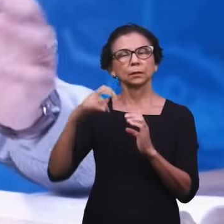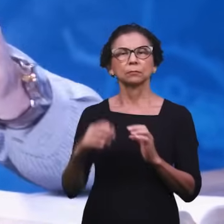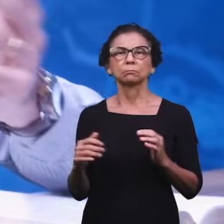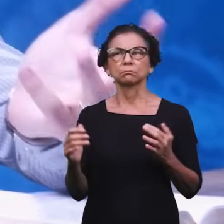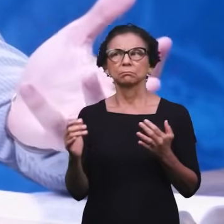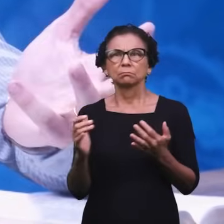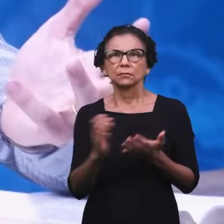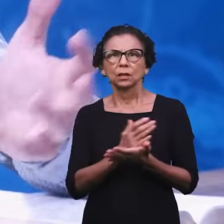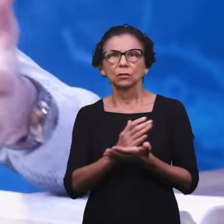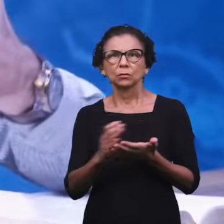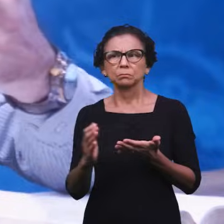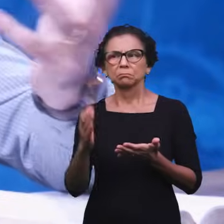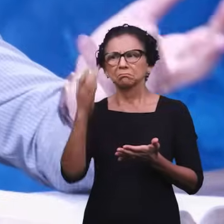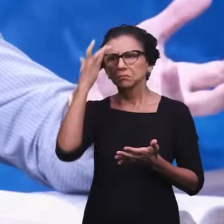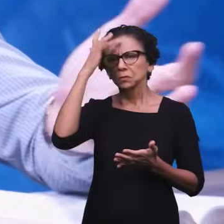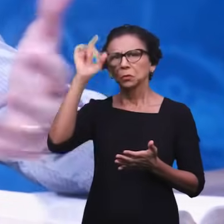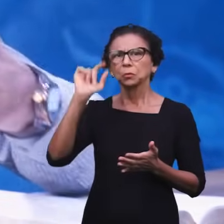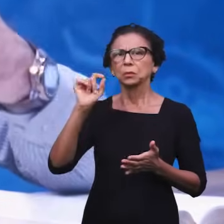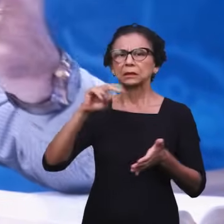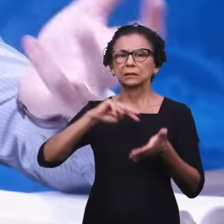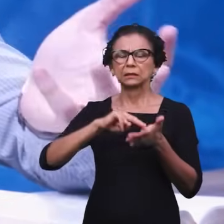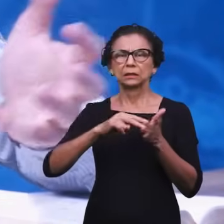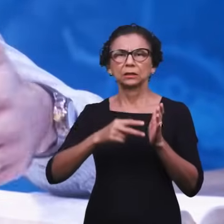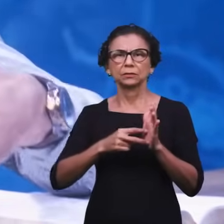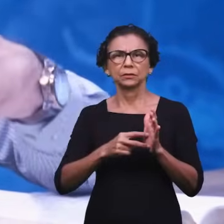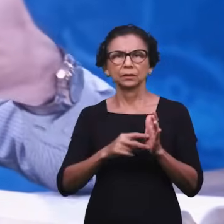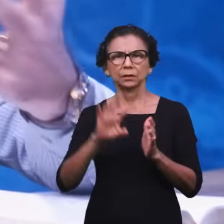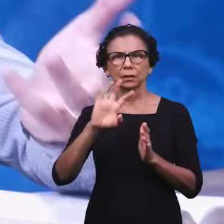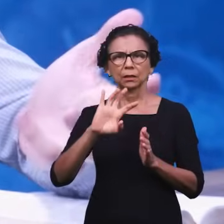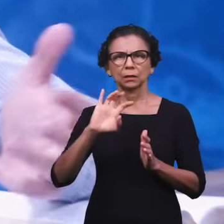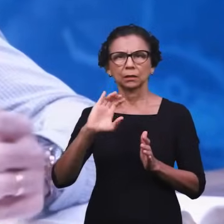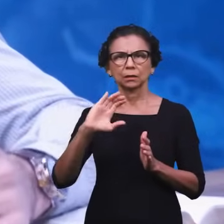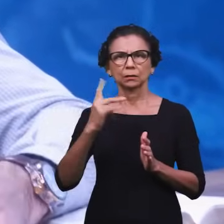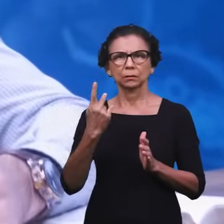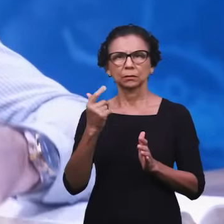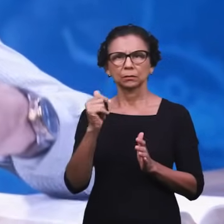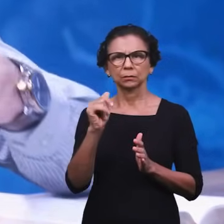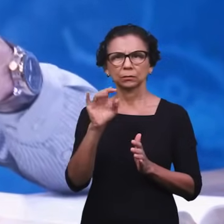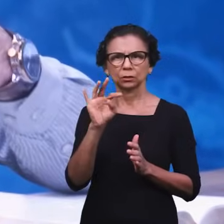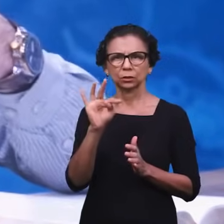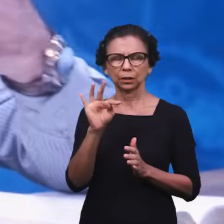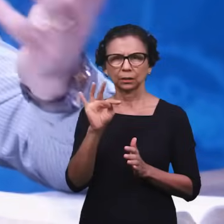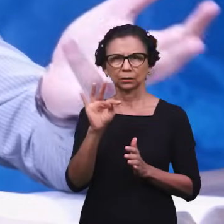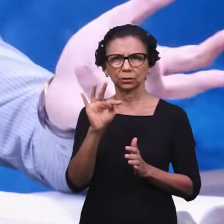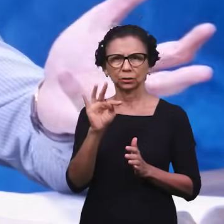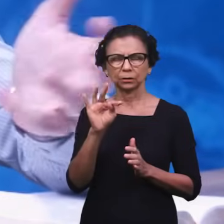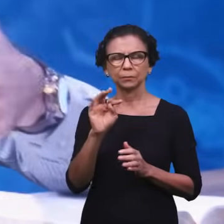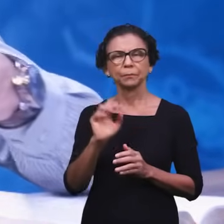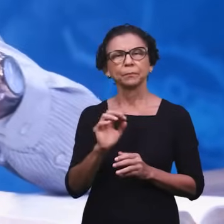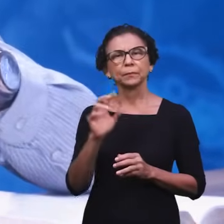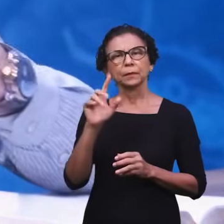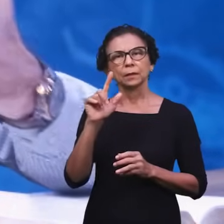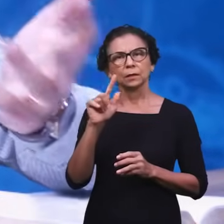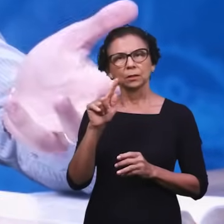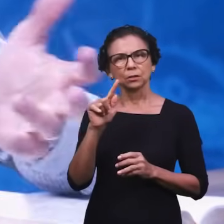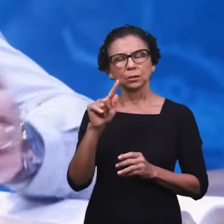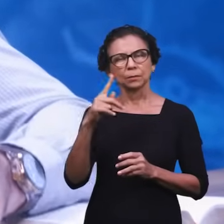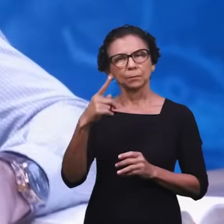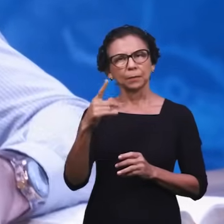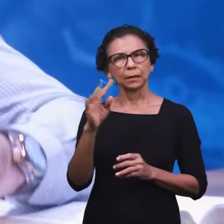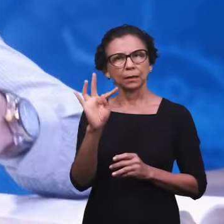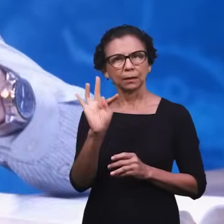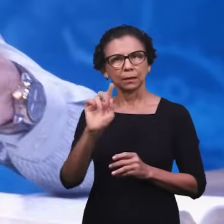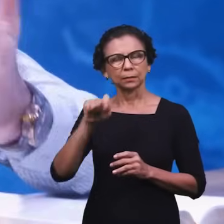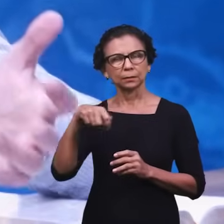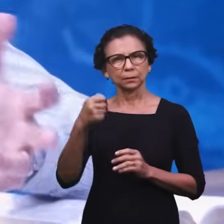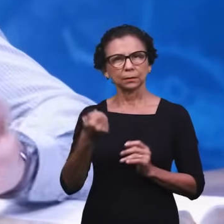o que é isso. Gostaria que o senhor falasse um pouquinho a respeito do ChatGPT, o que isso implica, né, na vida das pessoas, né,